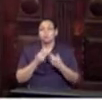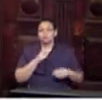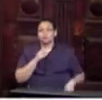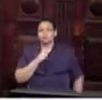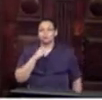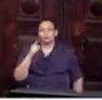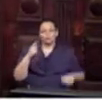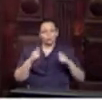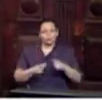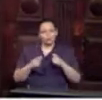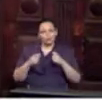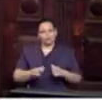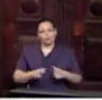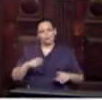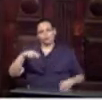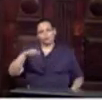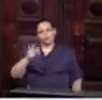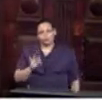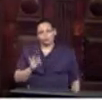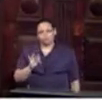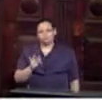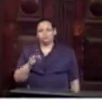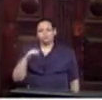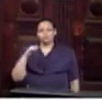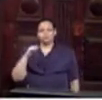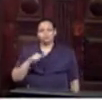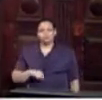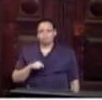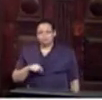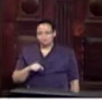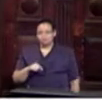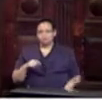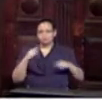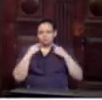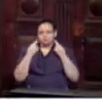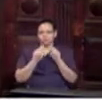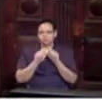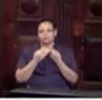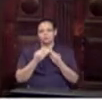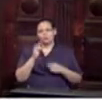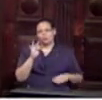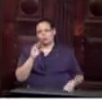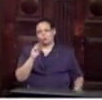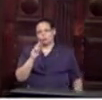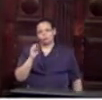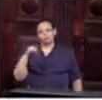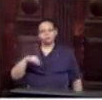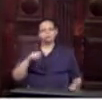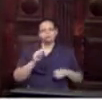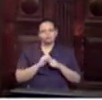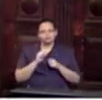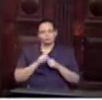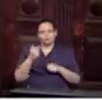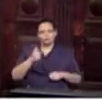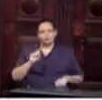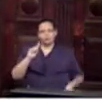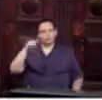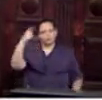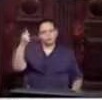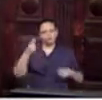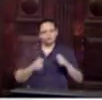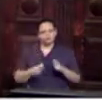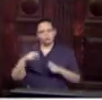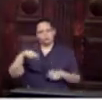em Friburgo. Aqui, o Fórum de Desenvolvimento fez duas. Depois houve uma em Friburgo. E